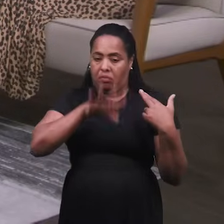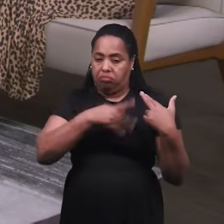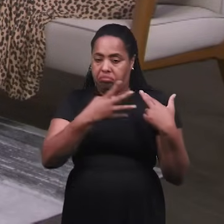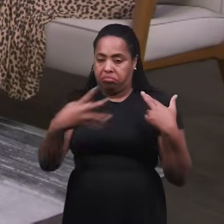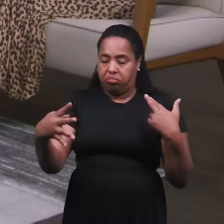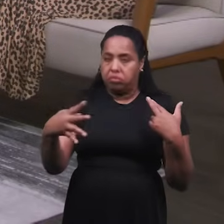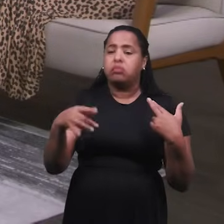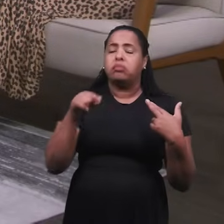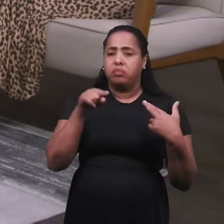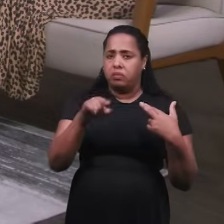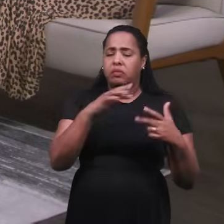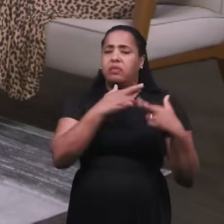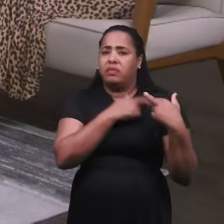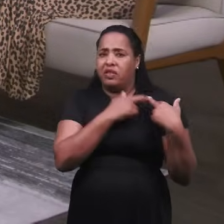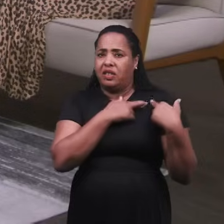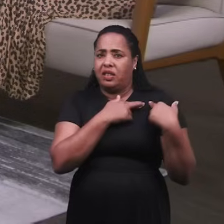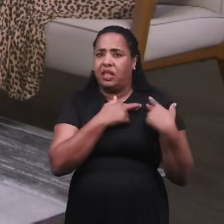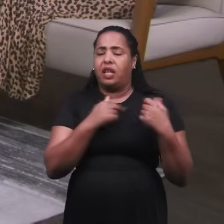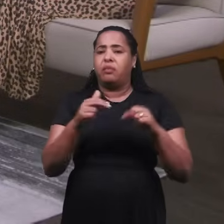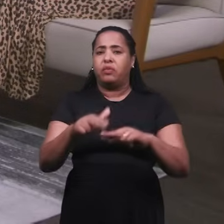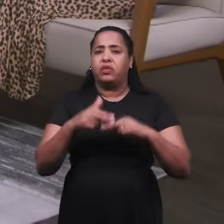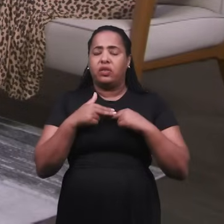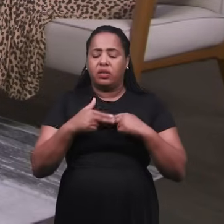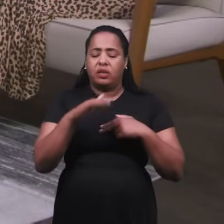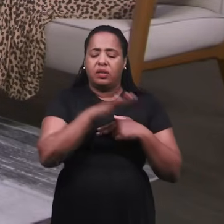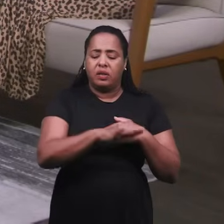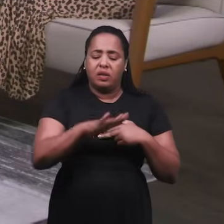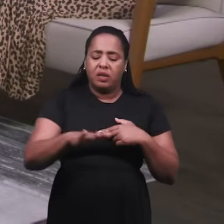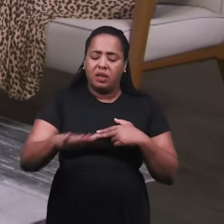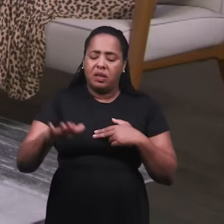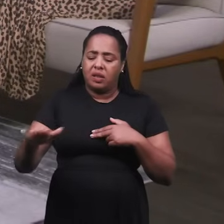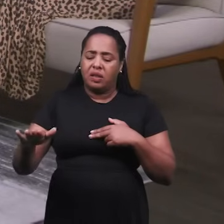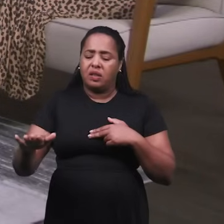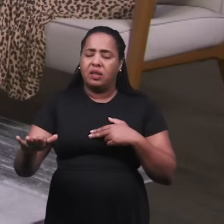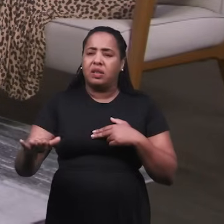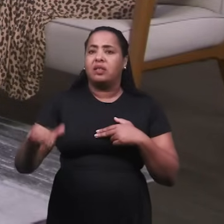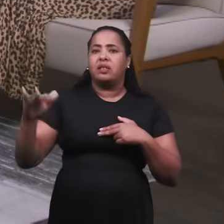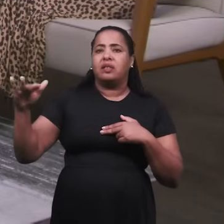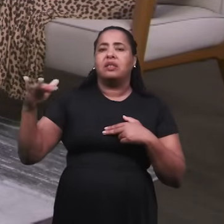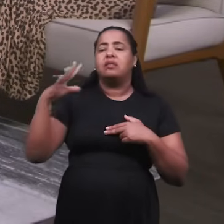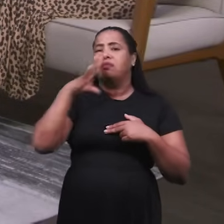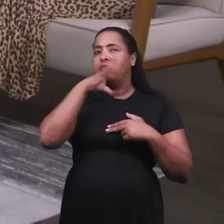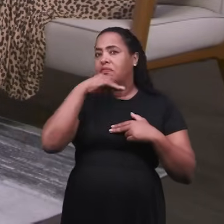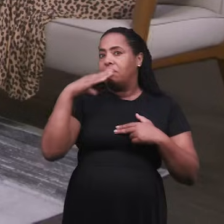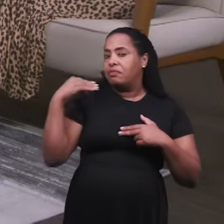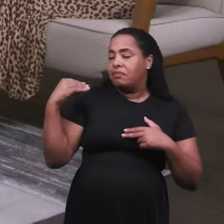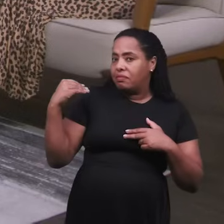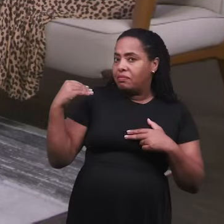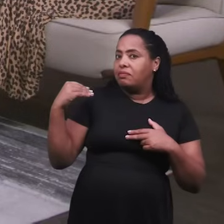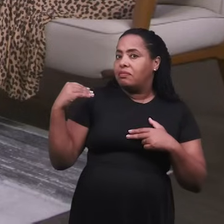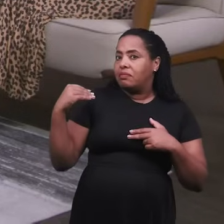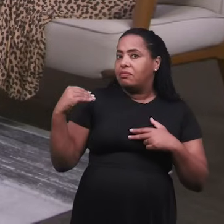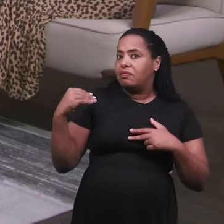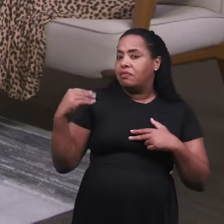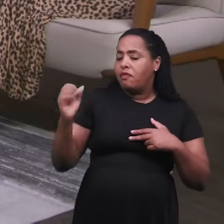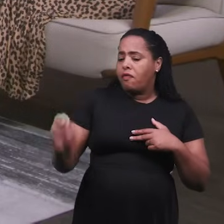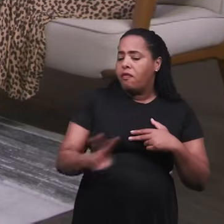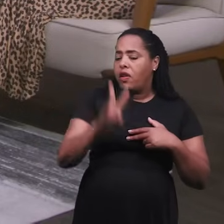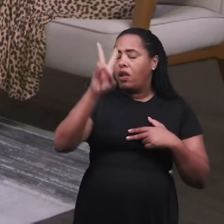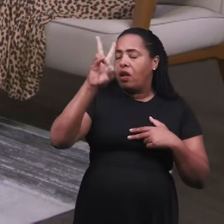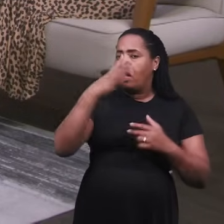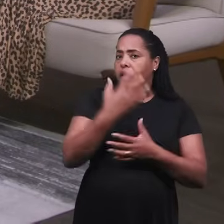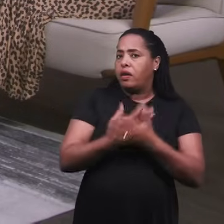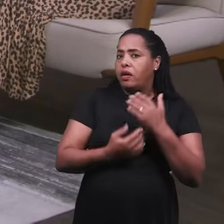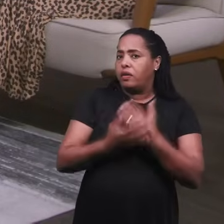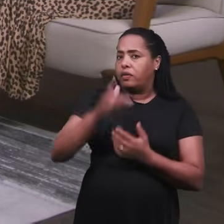grande responsabilidade, porque ali estão crianças, intermediários, adolescentes, preciosos